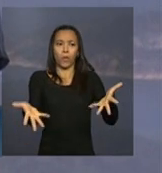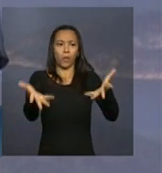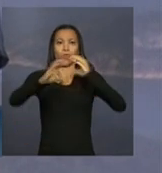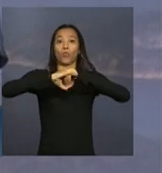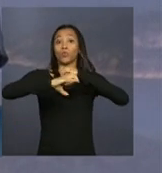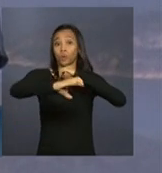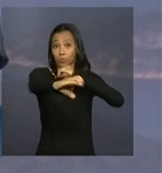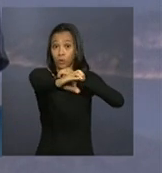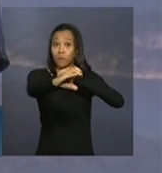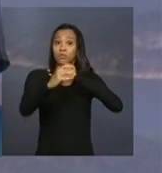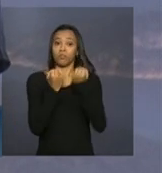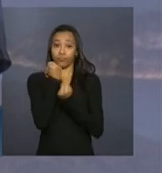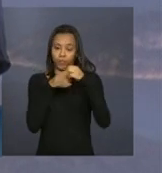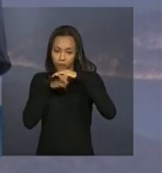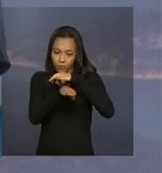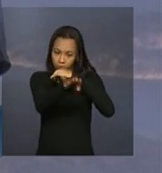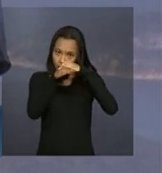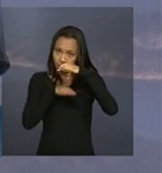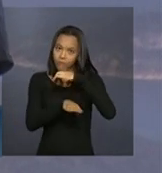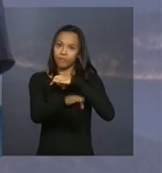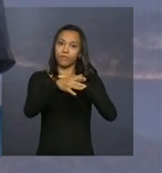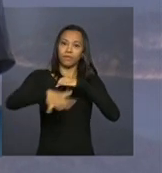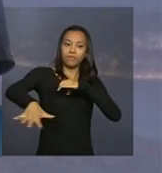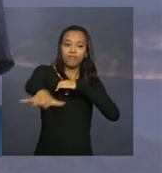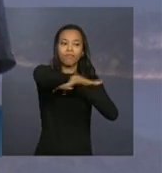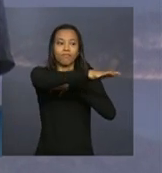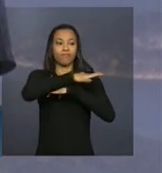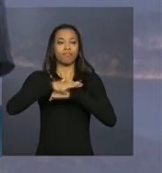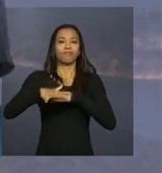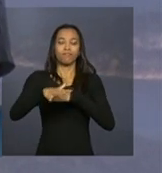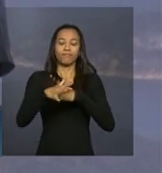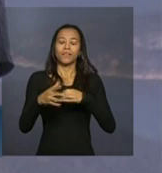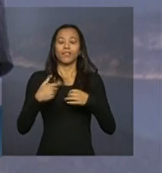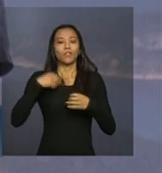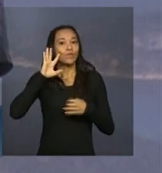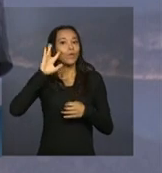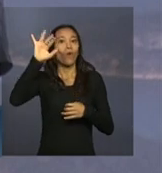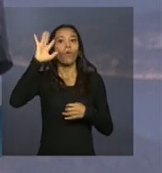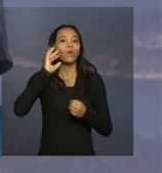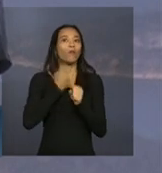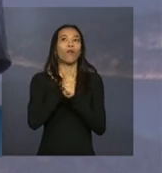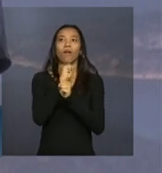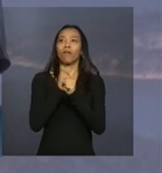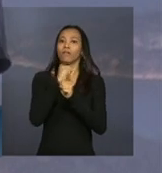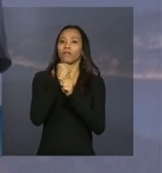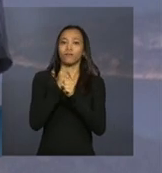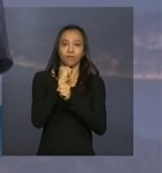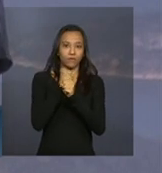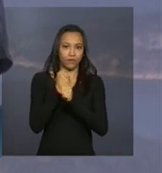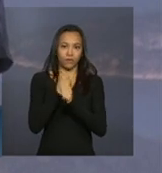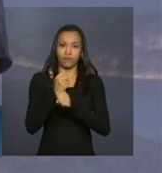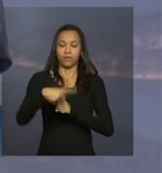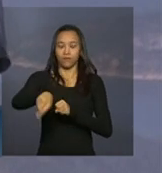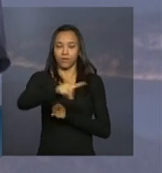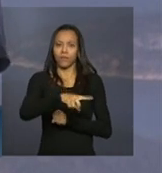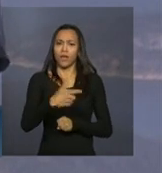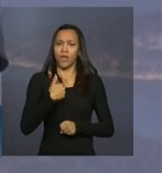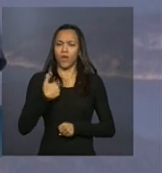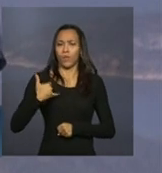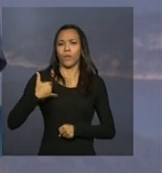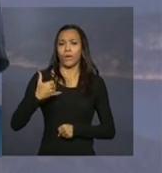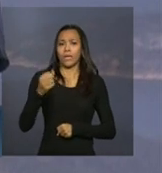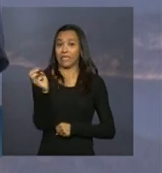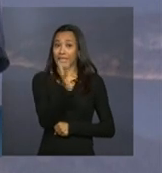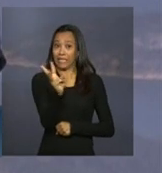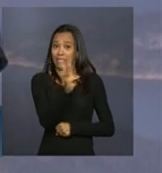que revitaliza a área portuária do Rio, sonho de muitos anos, muitas... Eu estou há 32